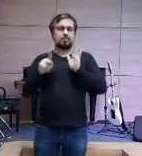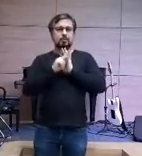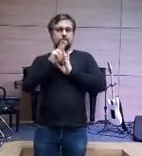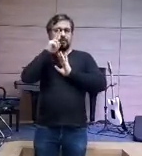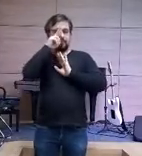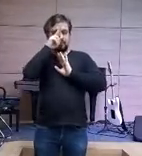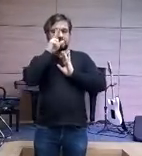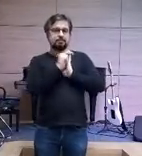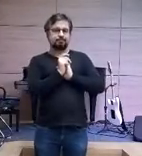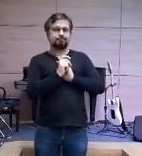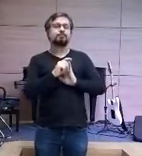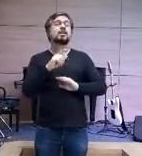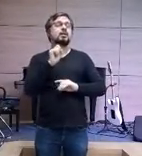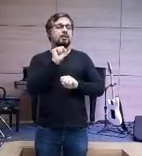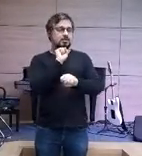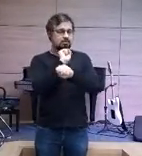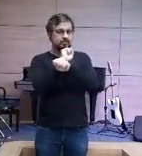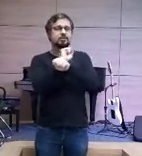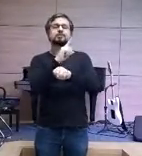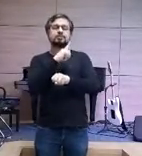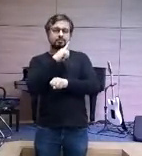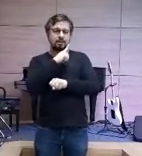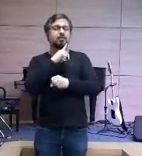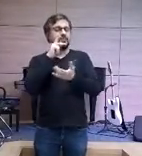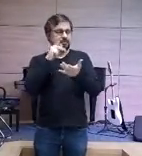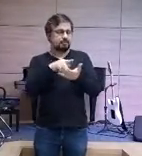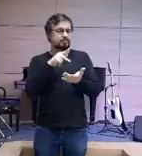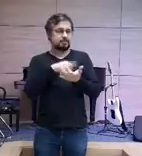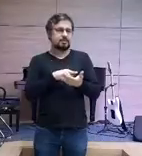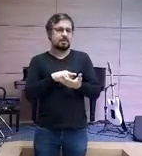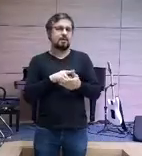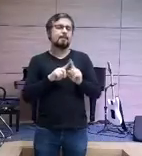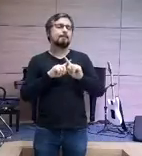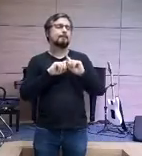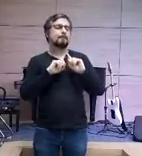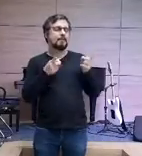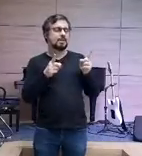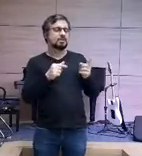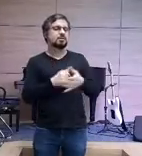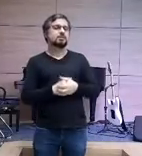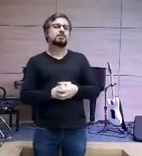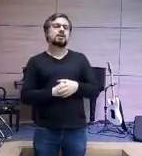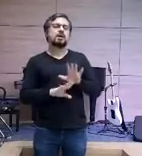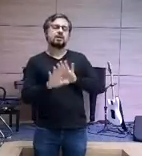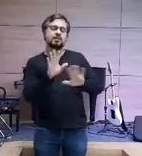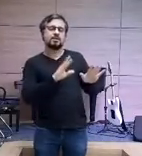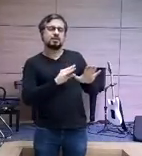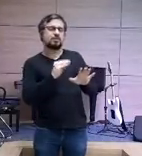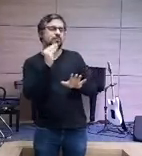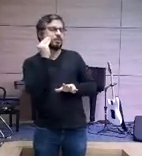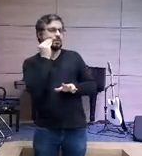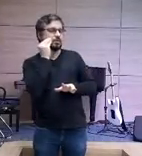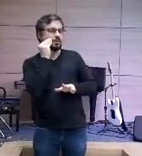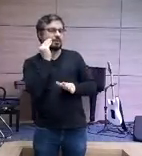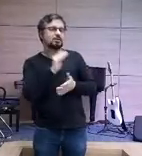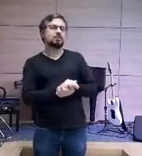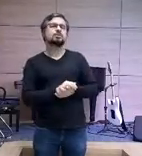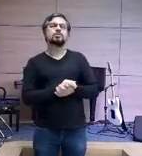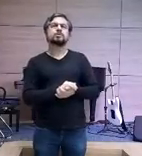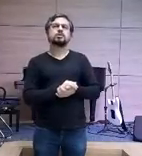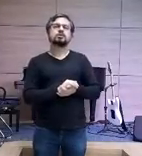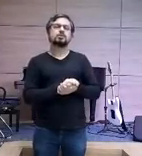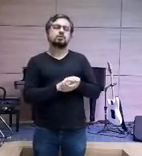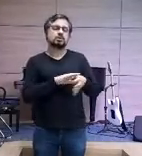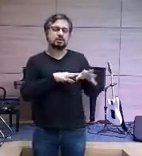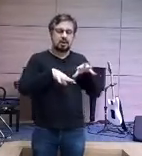e a esperança existe ela é real é verdadeira mas muitas vezes o nome quando nós provamos nós podemos dizer